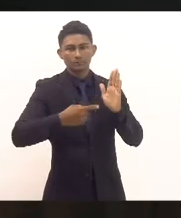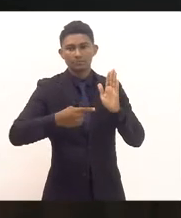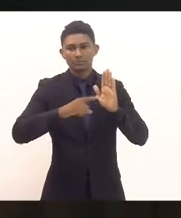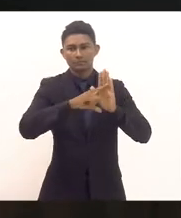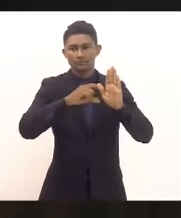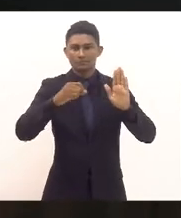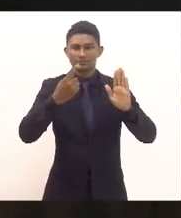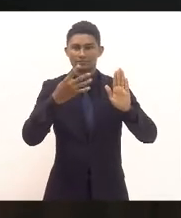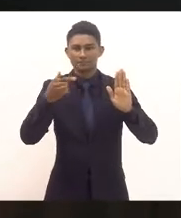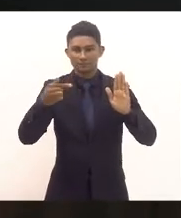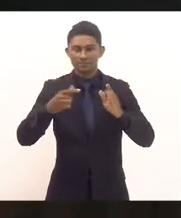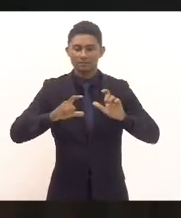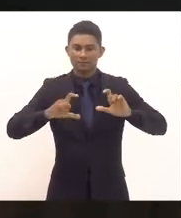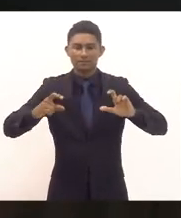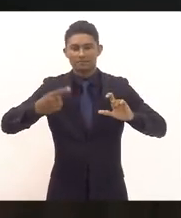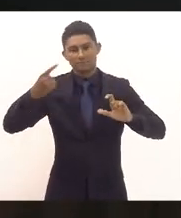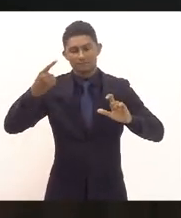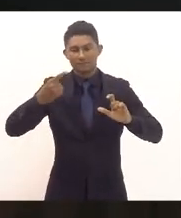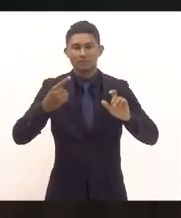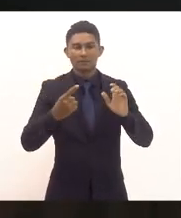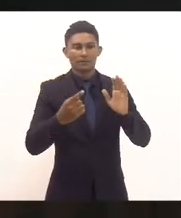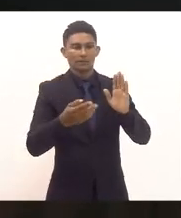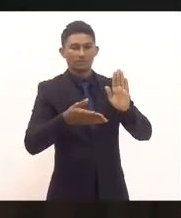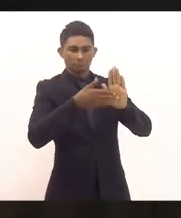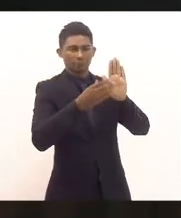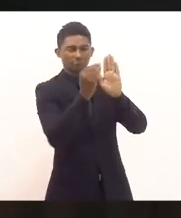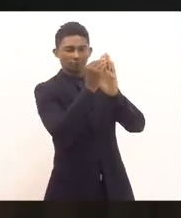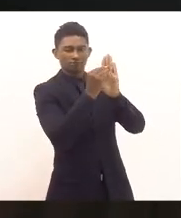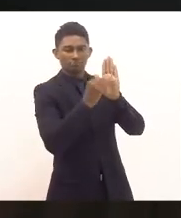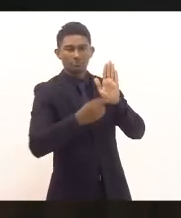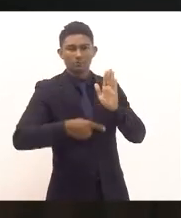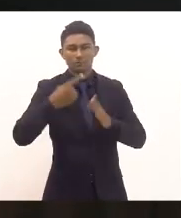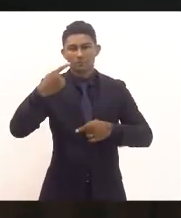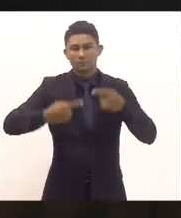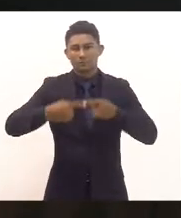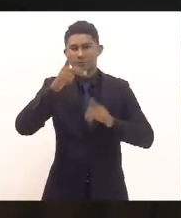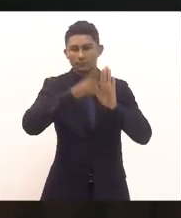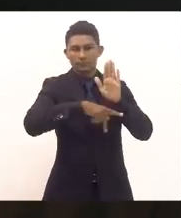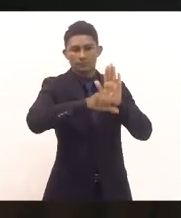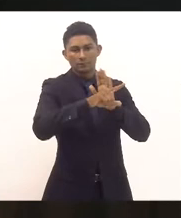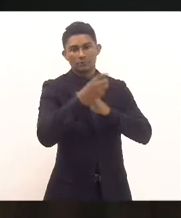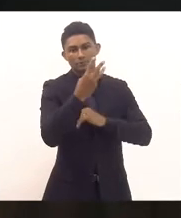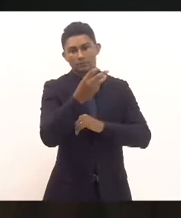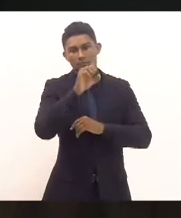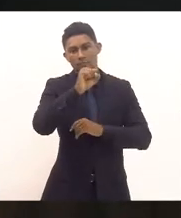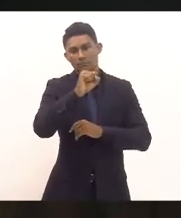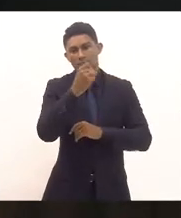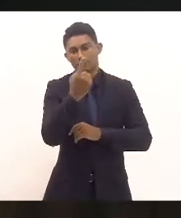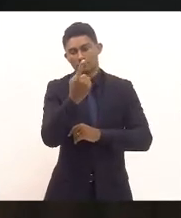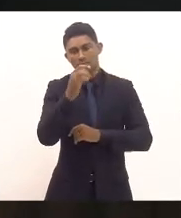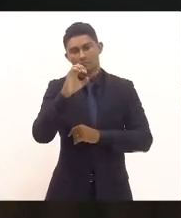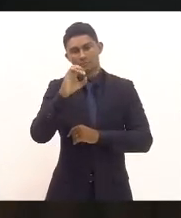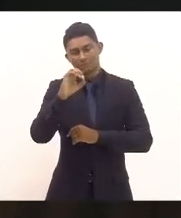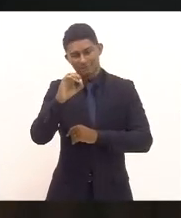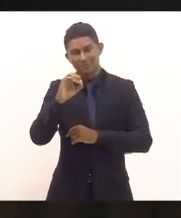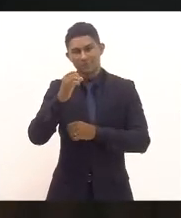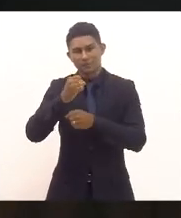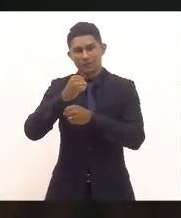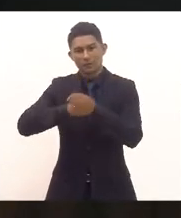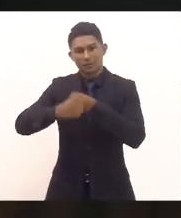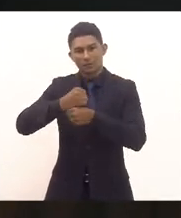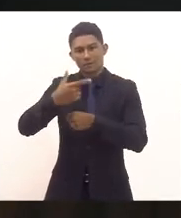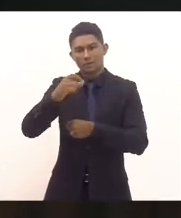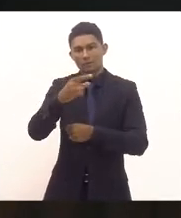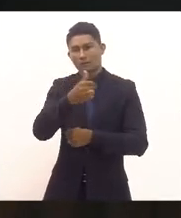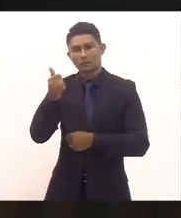primeiro lote de 47 2 metros interna em tramitação ordinária primeira discussão projeto de lei três 81021 de autoria do deputado